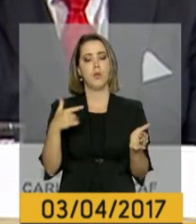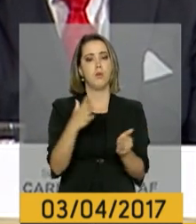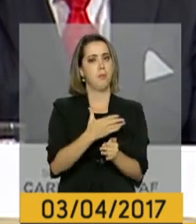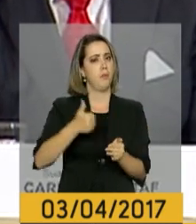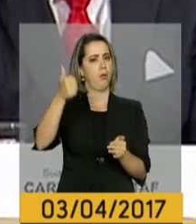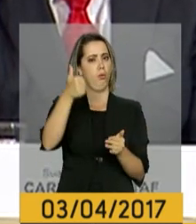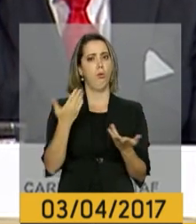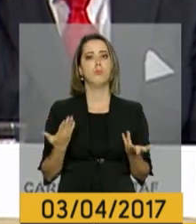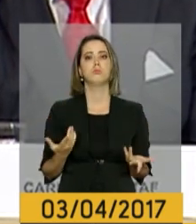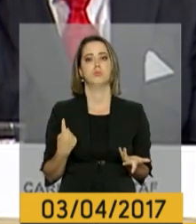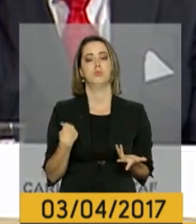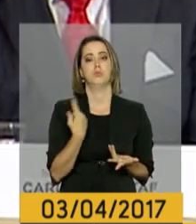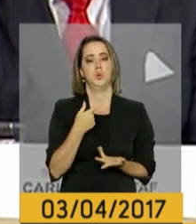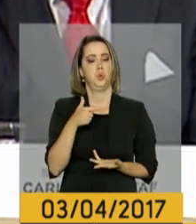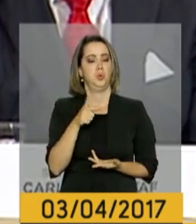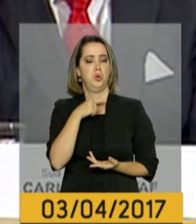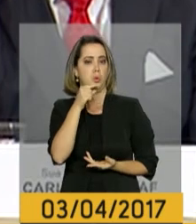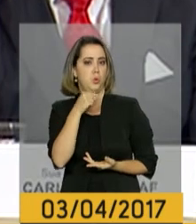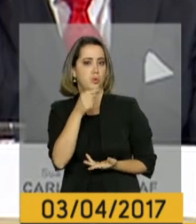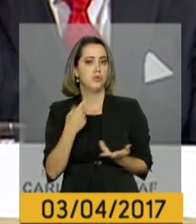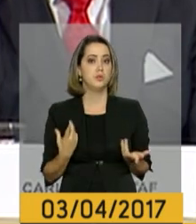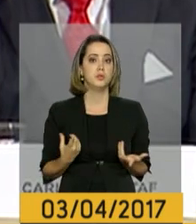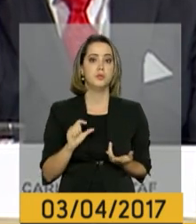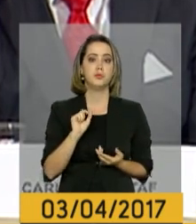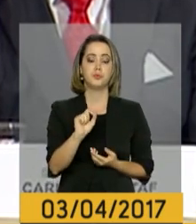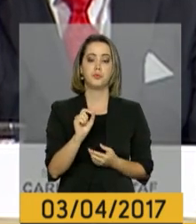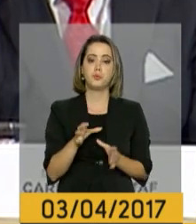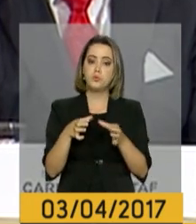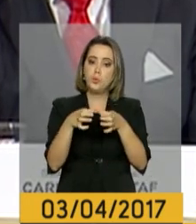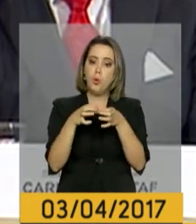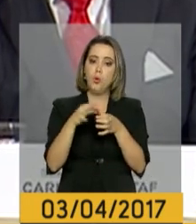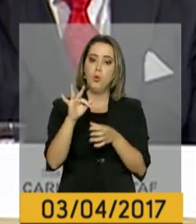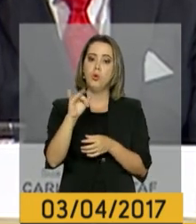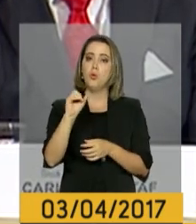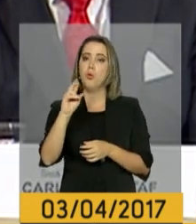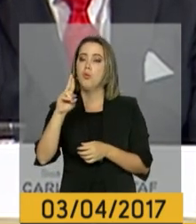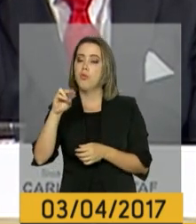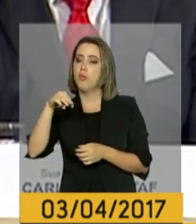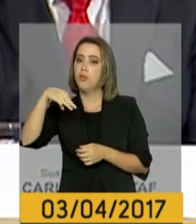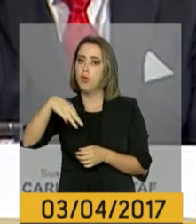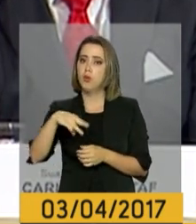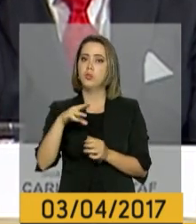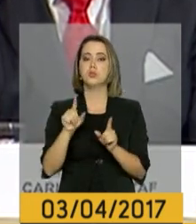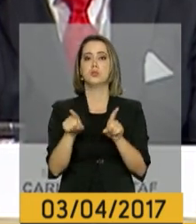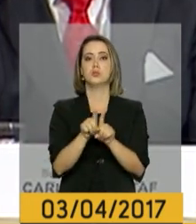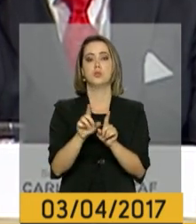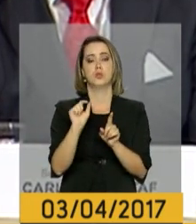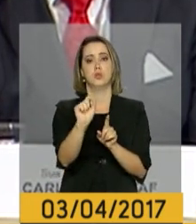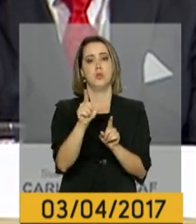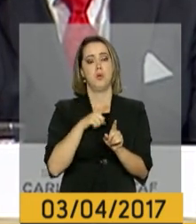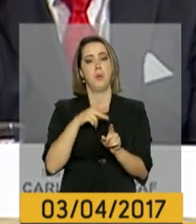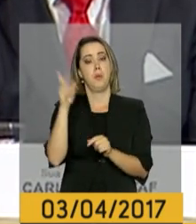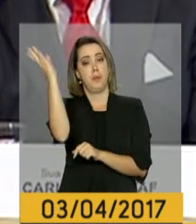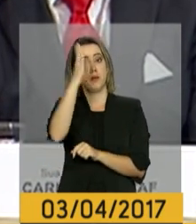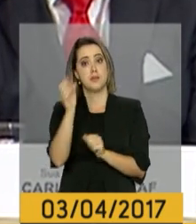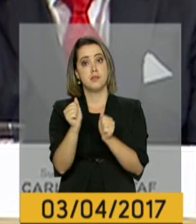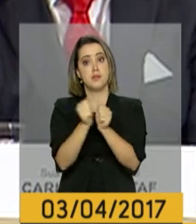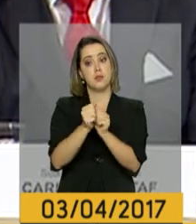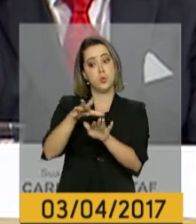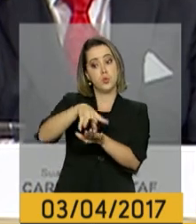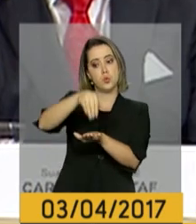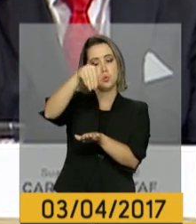melhor. Não tenho dúvida, o Fórum de Líderes Empresariais Brasil-Suécia é